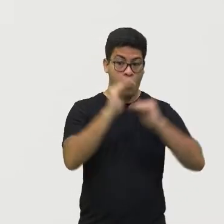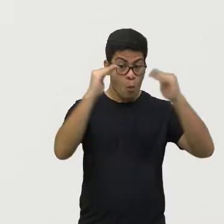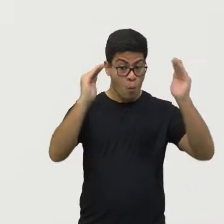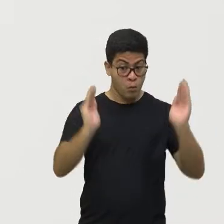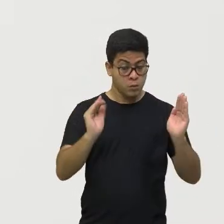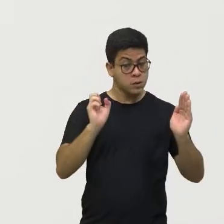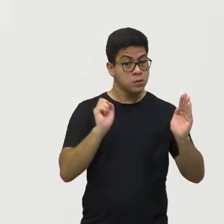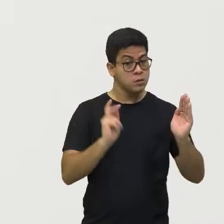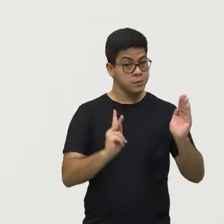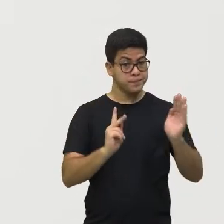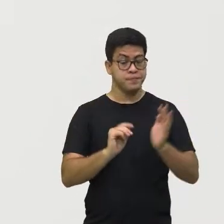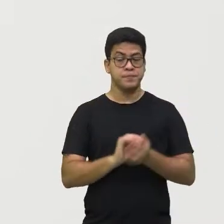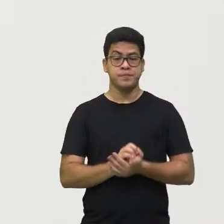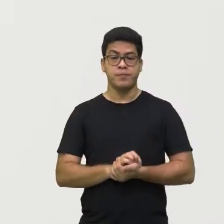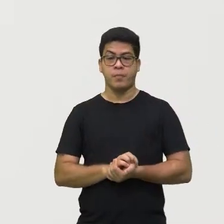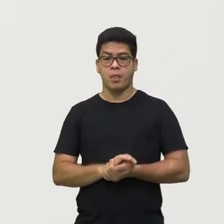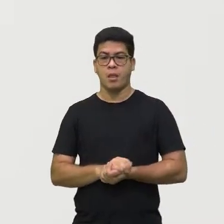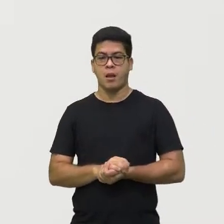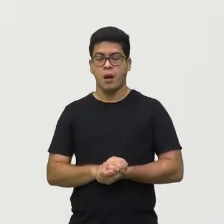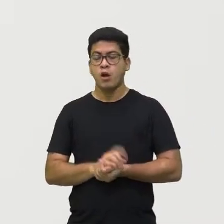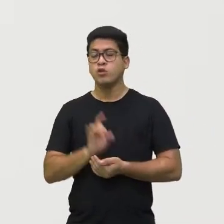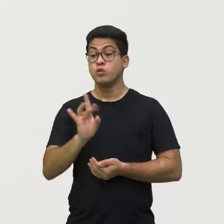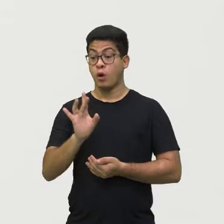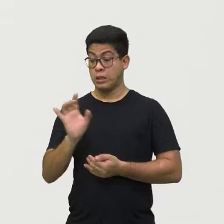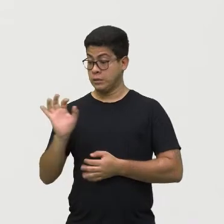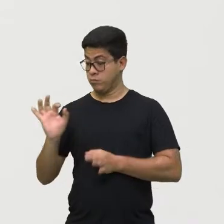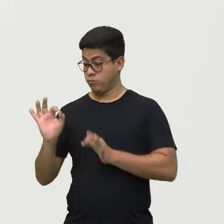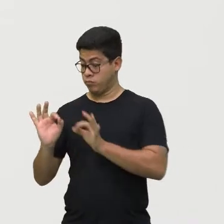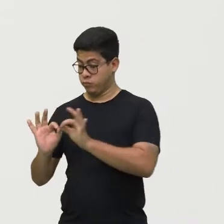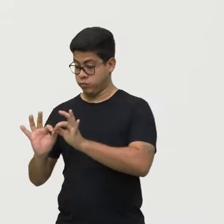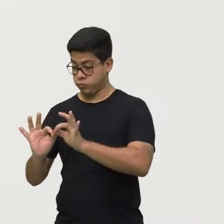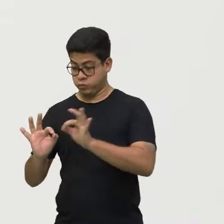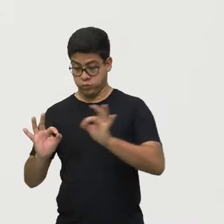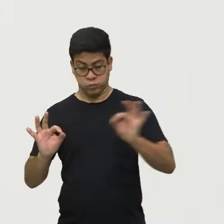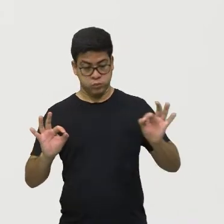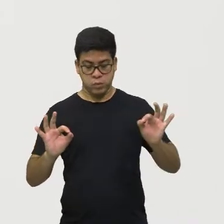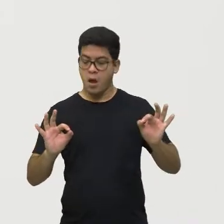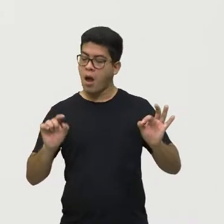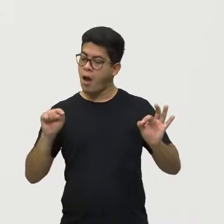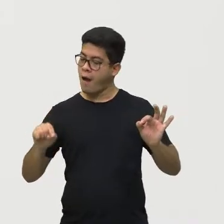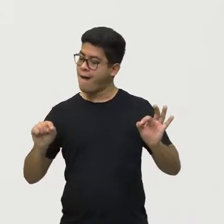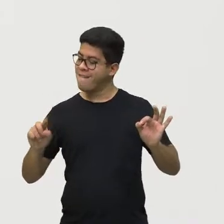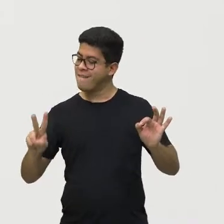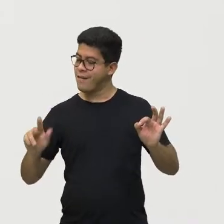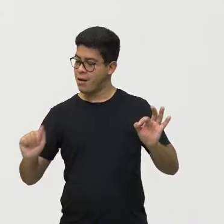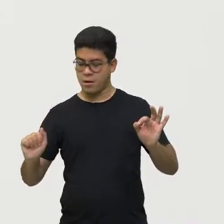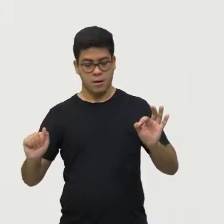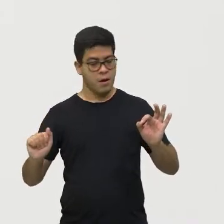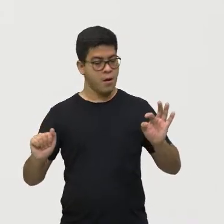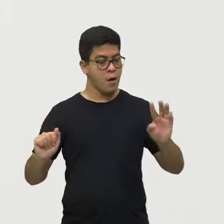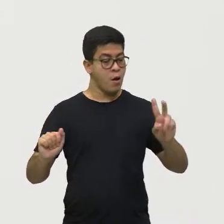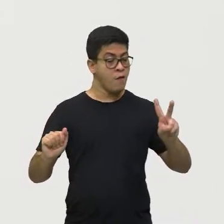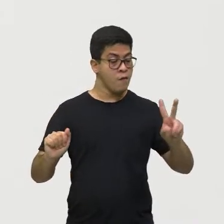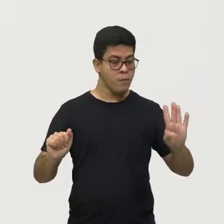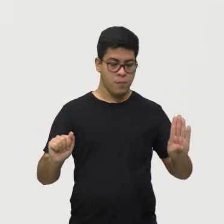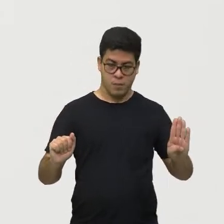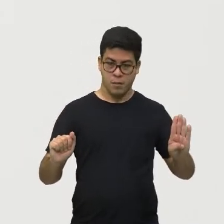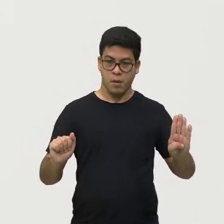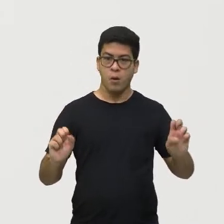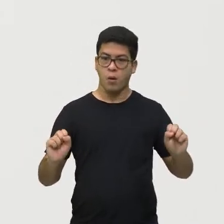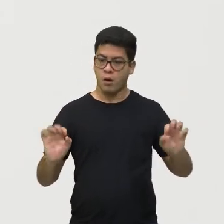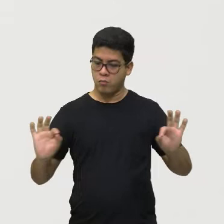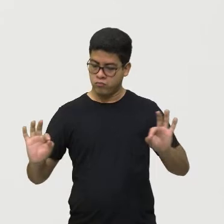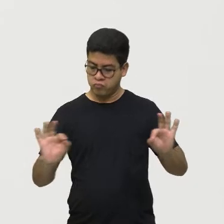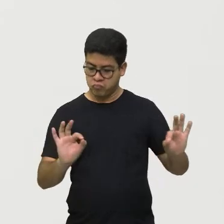quando a carga se movimenta de um ponto para outro, né? Por isso que tem dois pontos aí, VA e VB, que são os pontos para onde a carga se